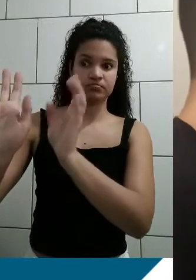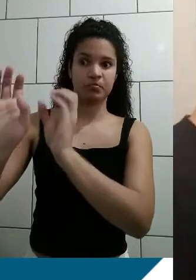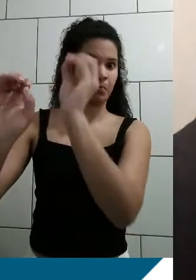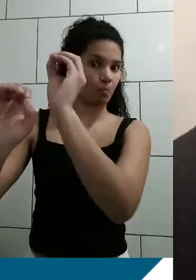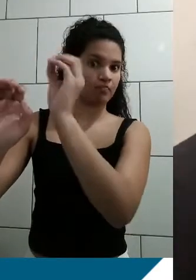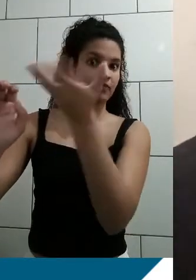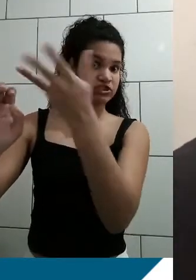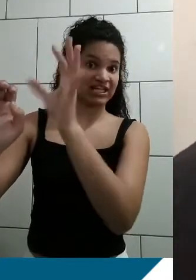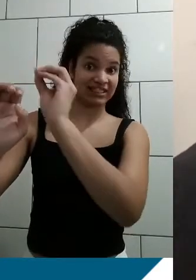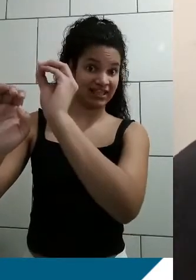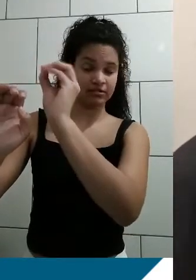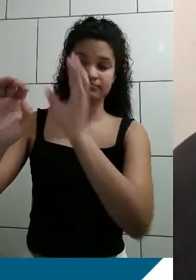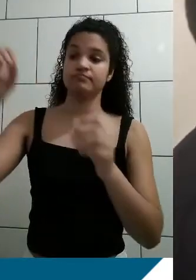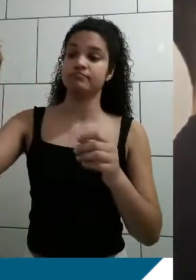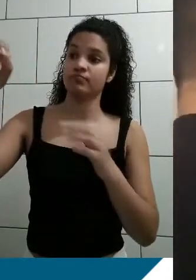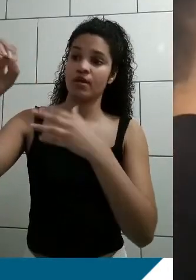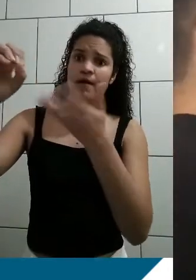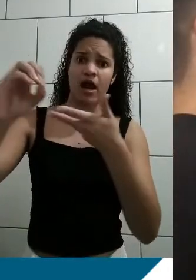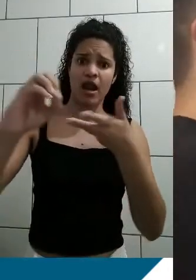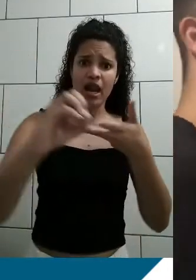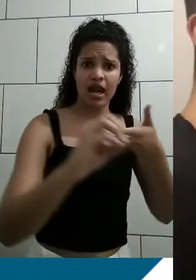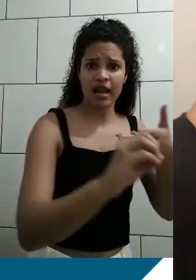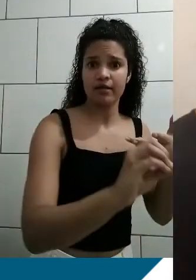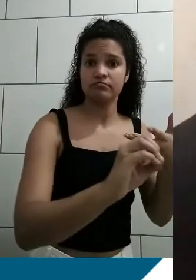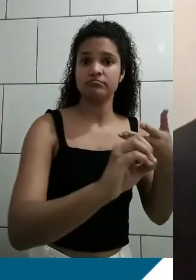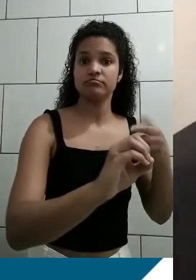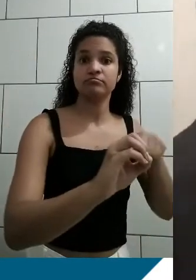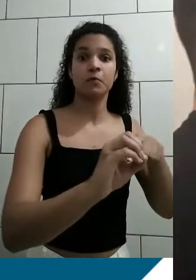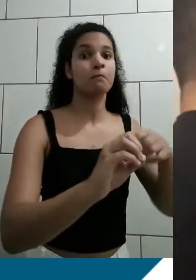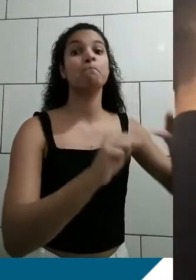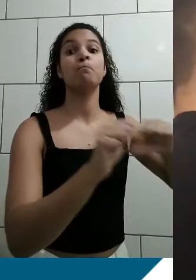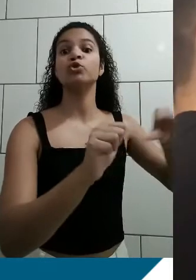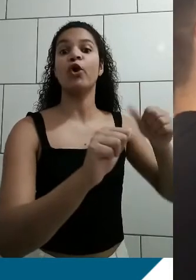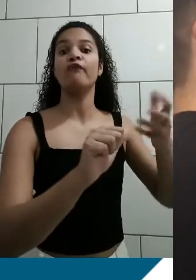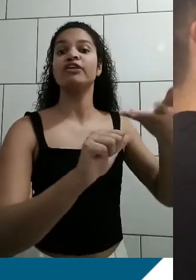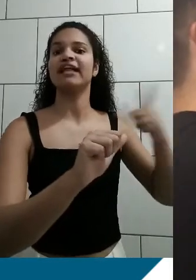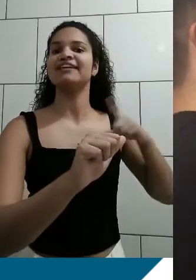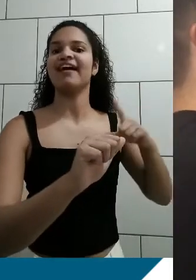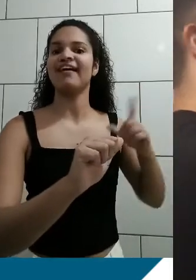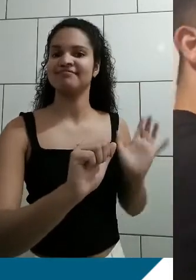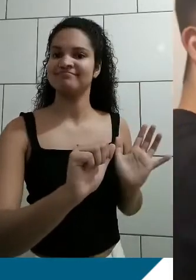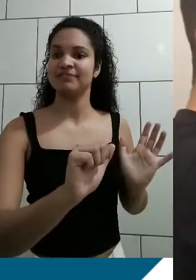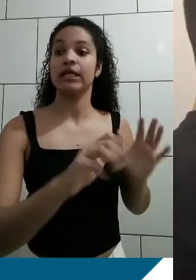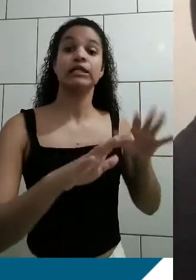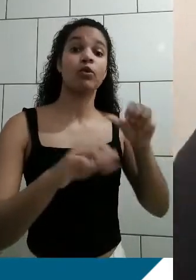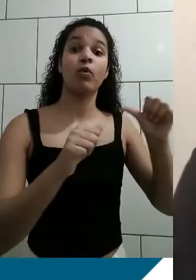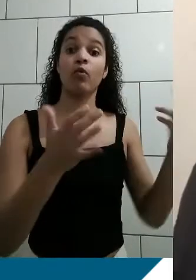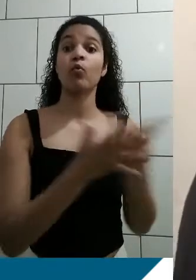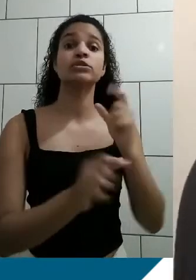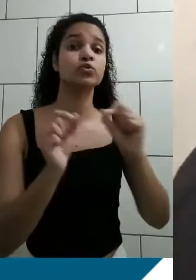daqui para cá? Basicamente, a transformação, a transferência da energia